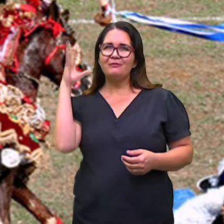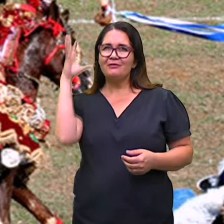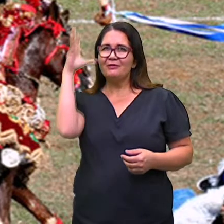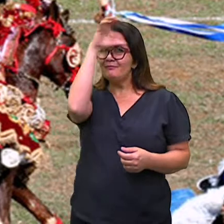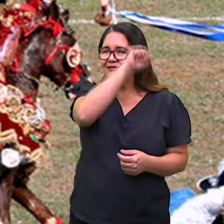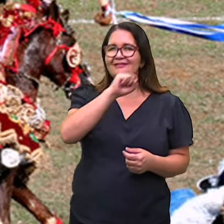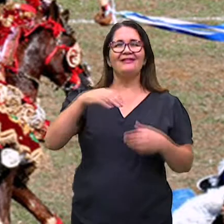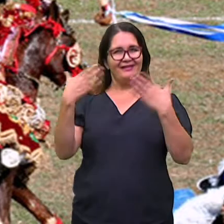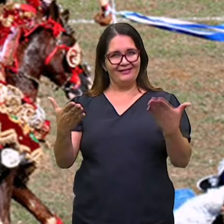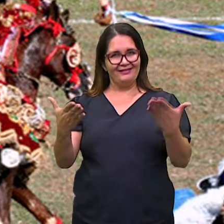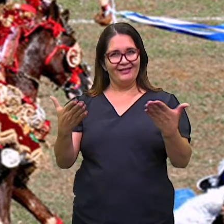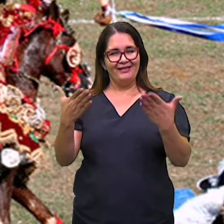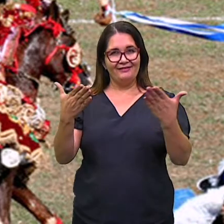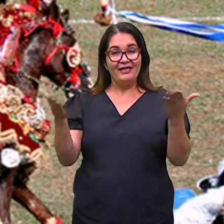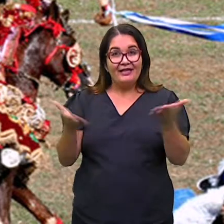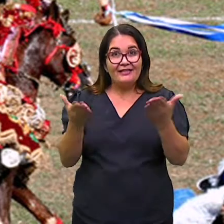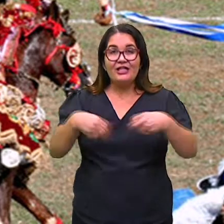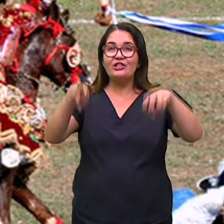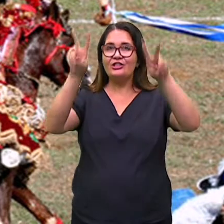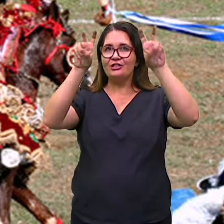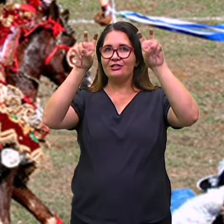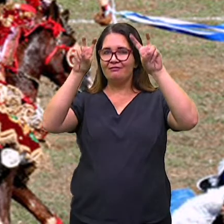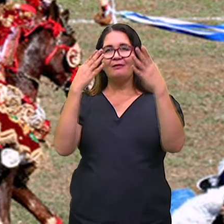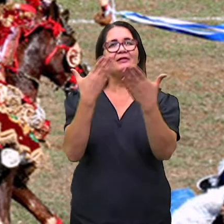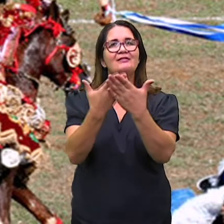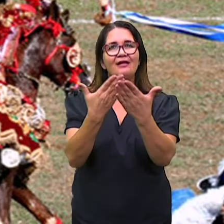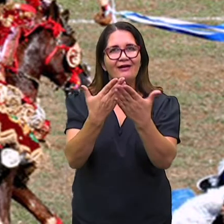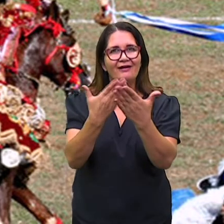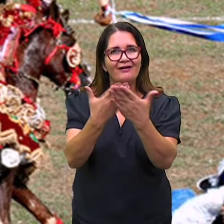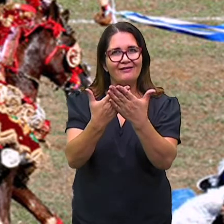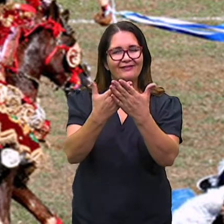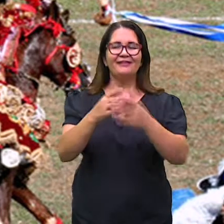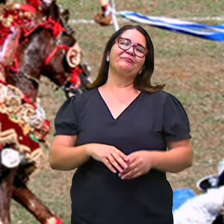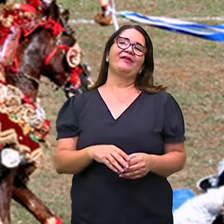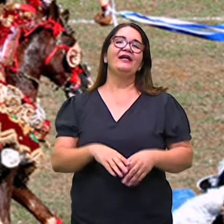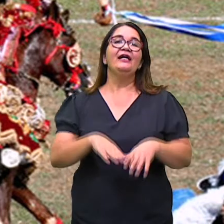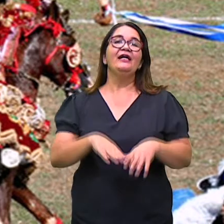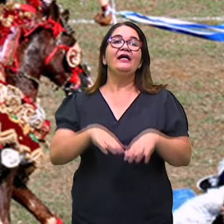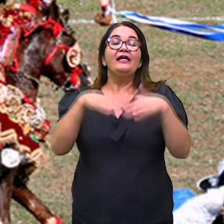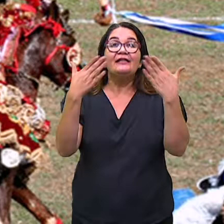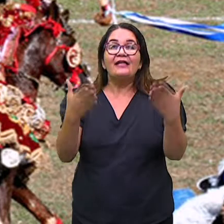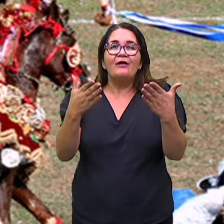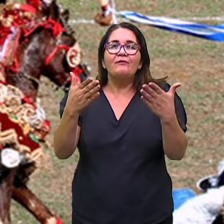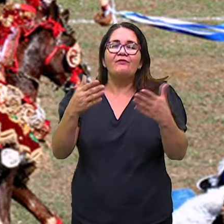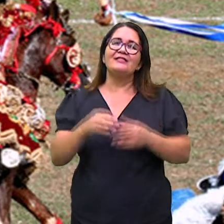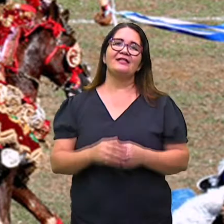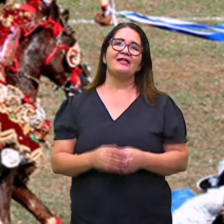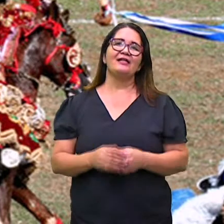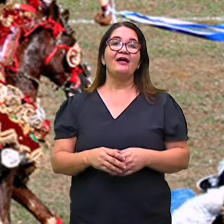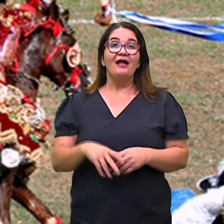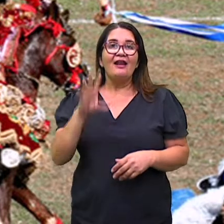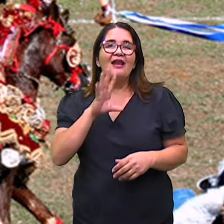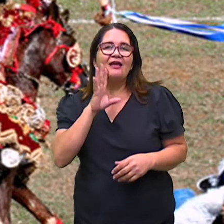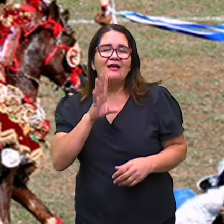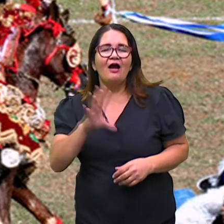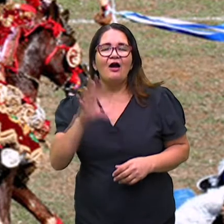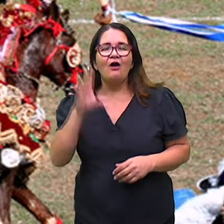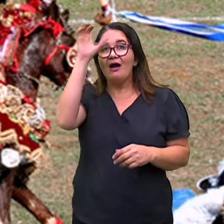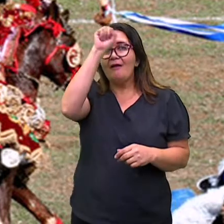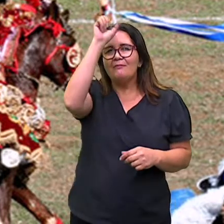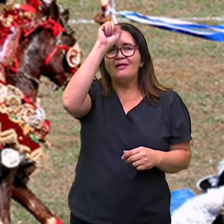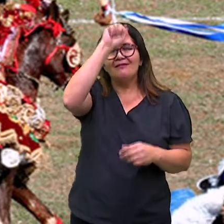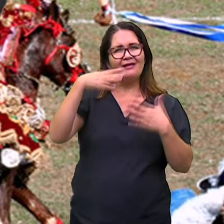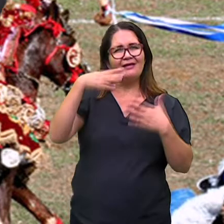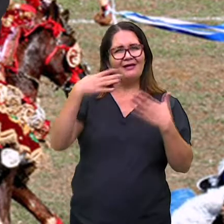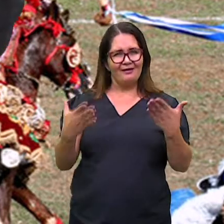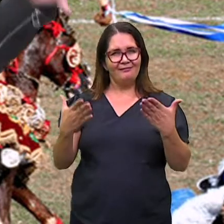estudantes, nesta aula, literalmente de cabeça. Vai ser divertidíssima porque nós vamos pegar